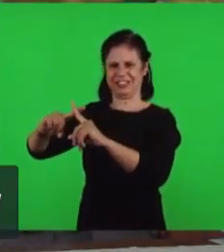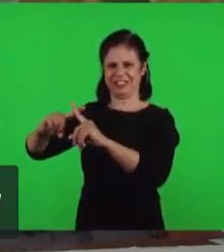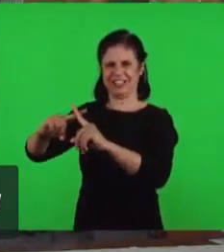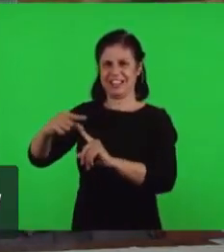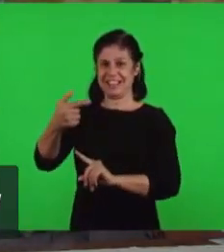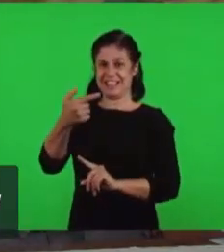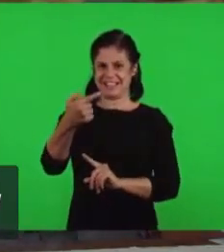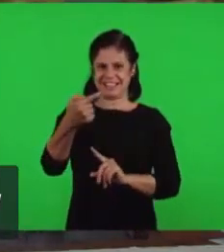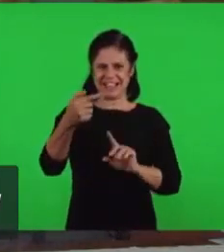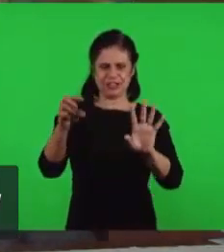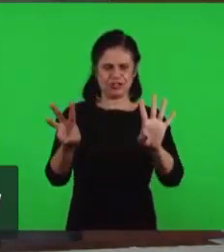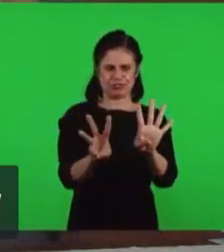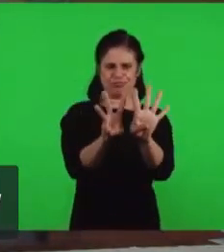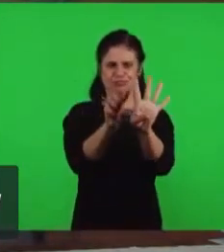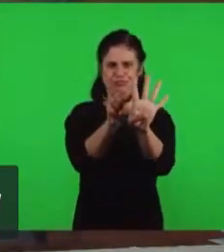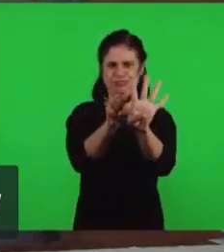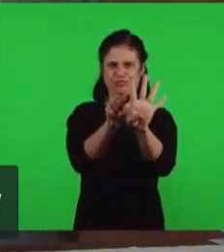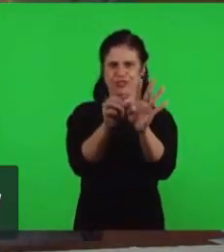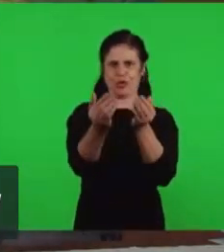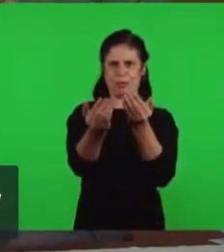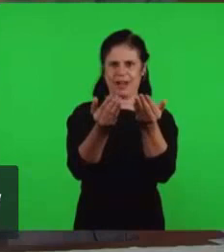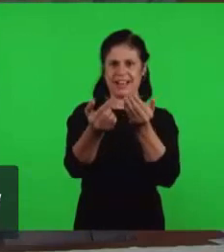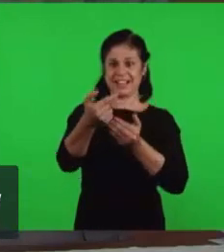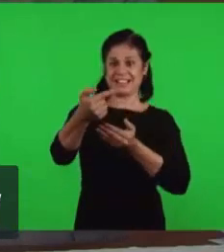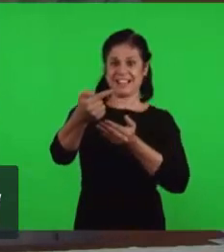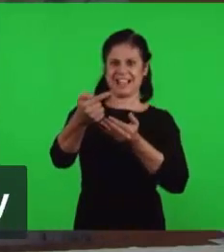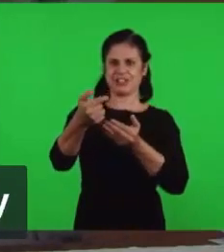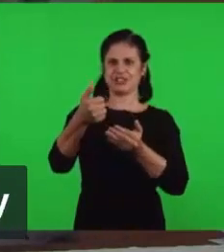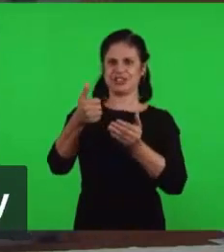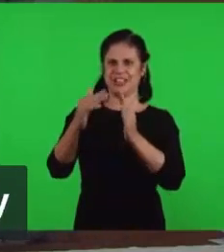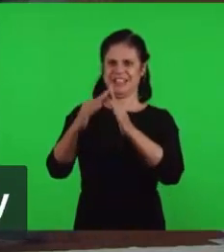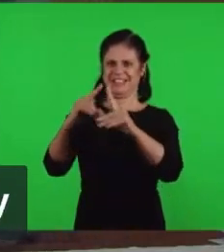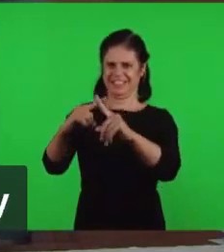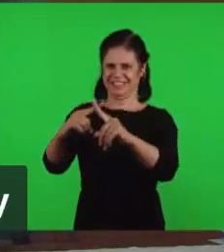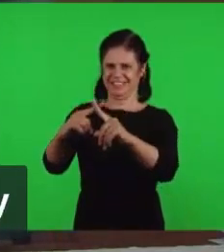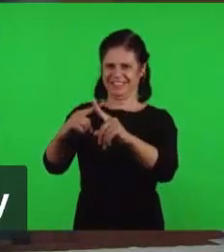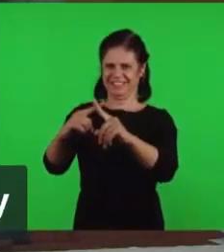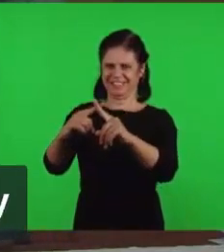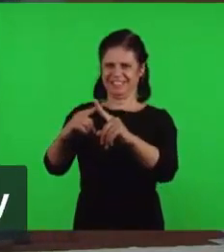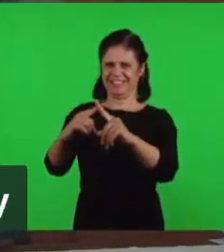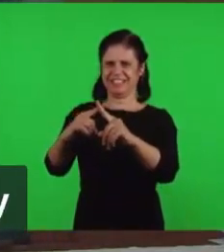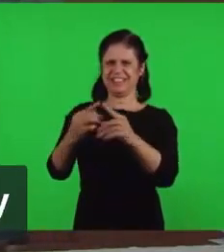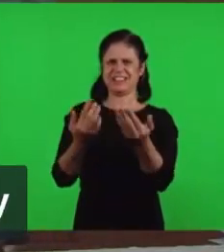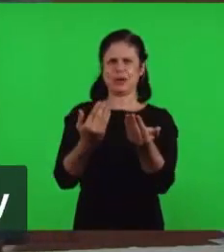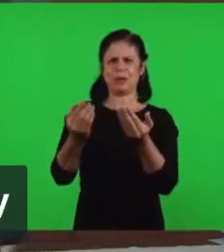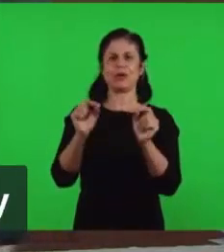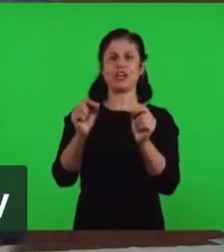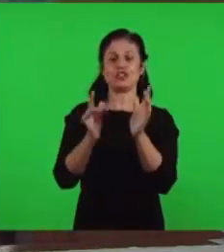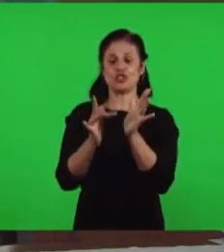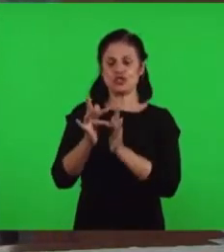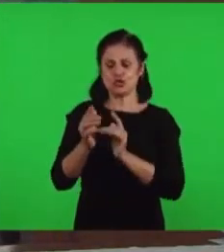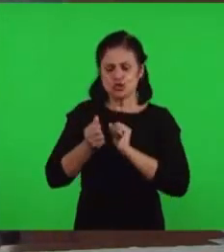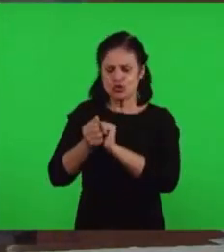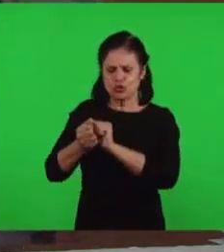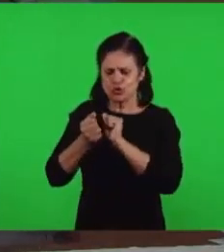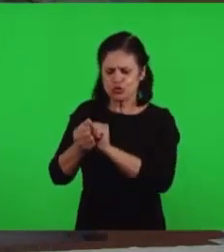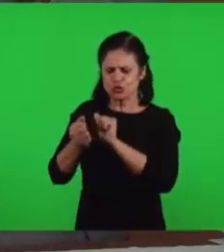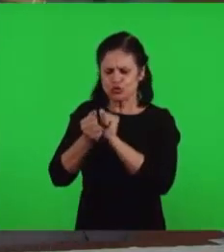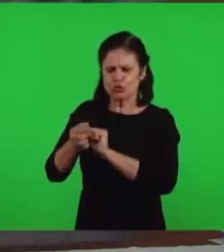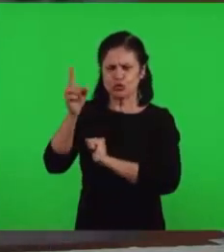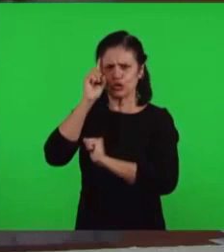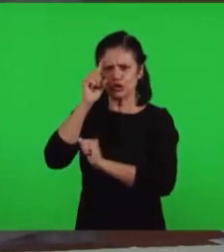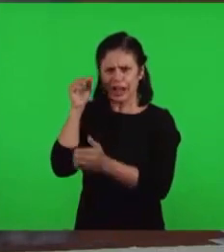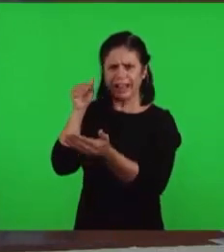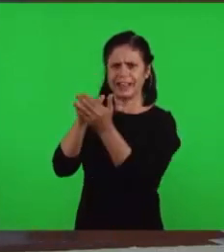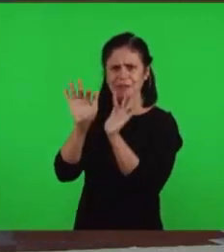a presença de Jesus Ele queria mostrar que ele estaria estarei convosco todos os dias até a consumação